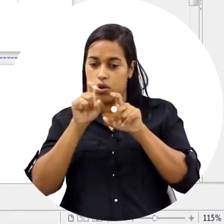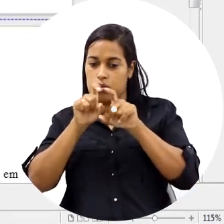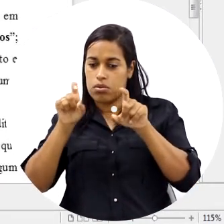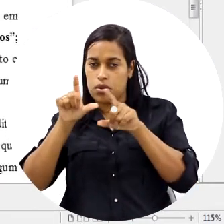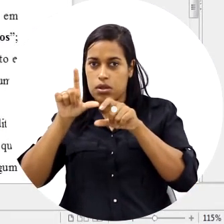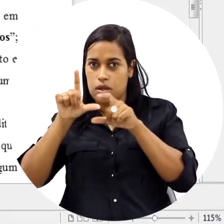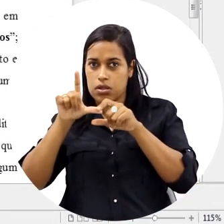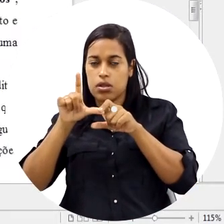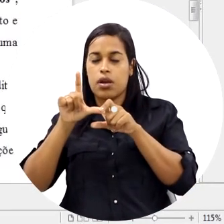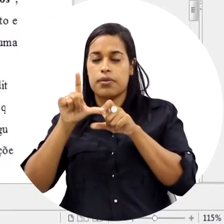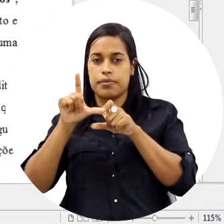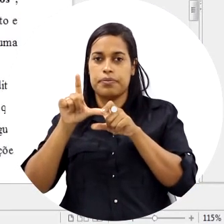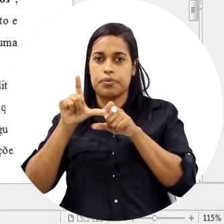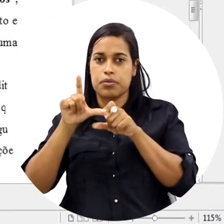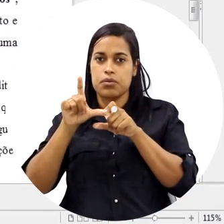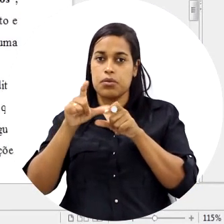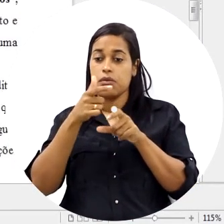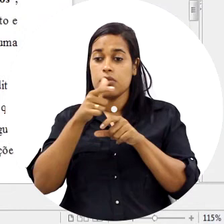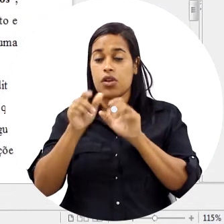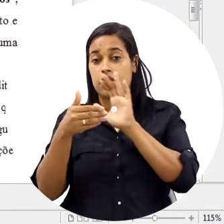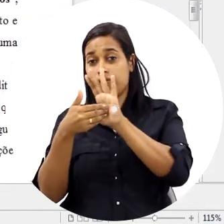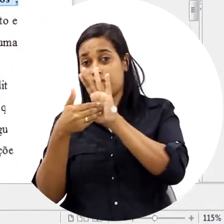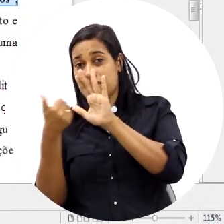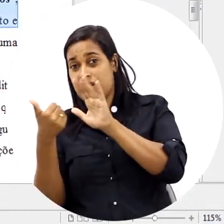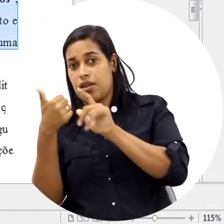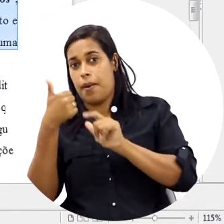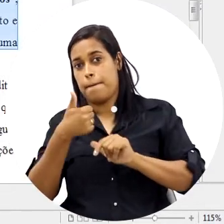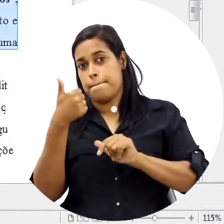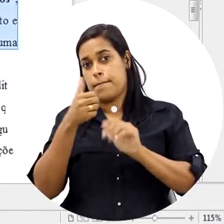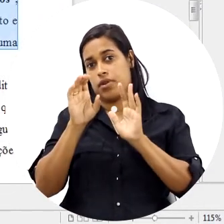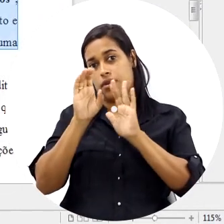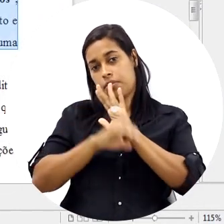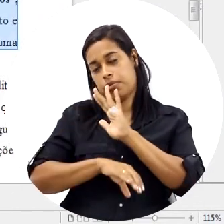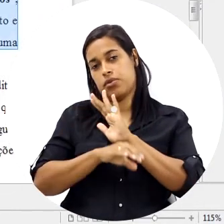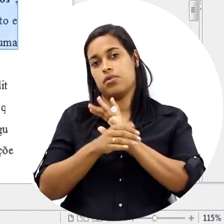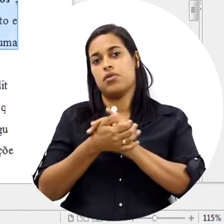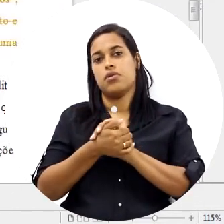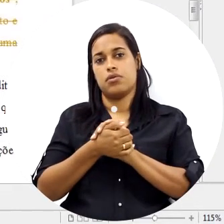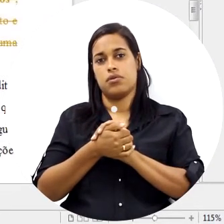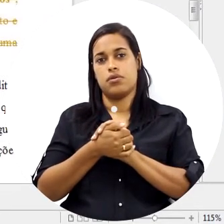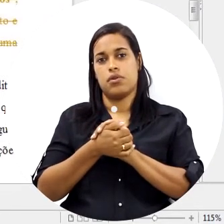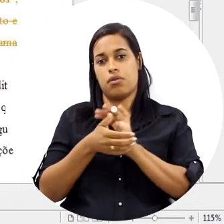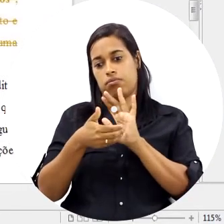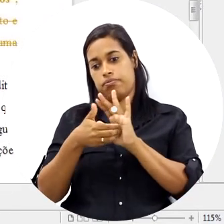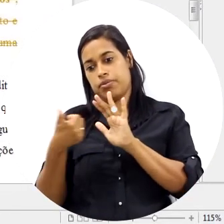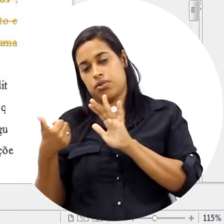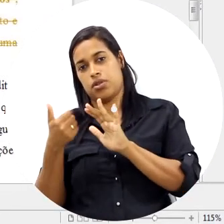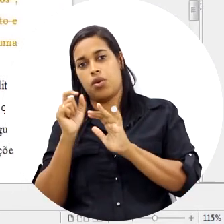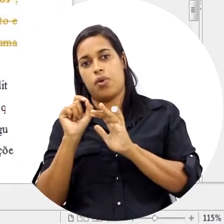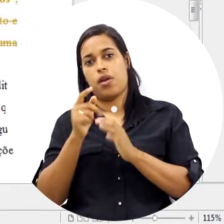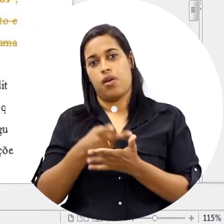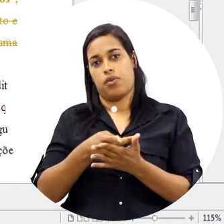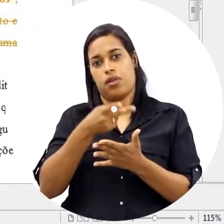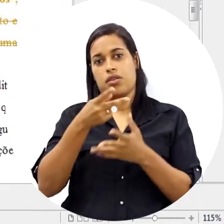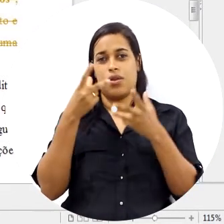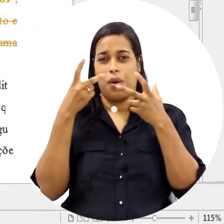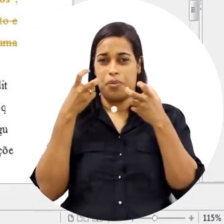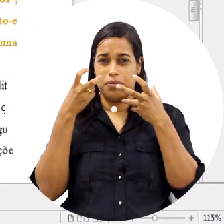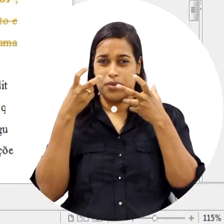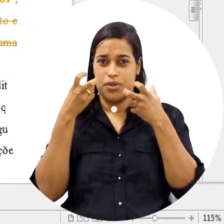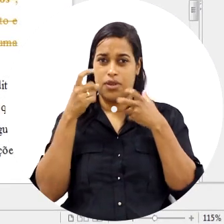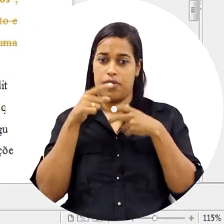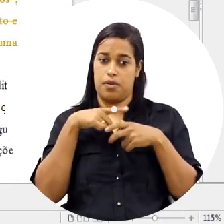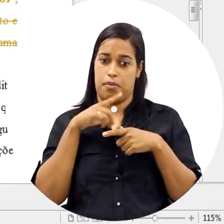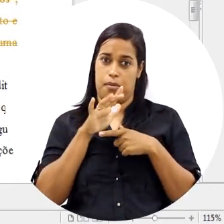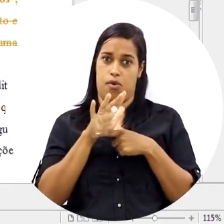vou, por exemplo, nessa outra parte aqui, vou remover esse primeiro capítulo, né? Vou deletar aqui. O que acontece? Vocês observam que ele